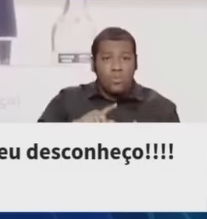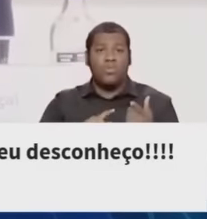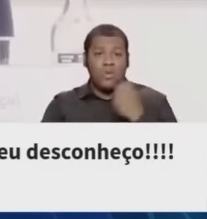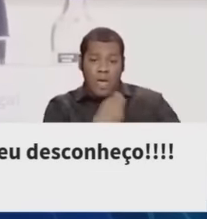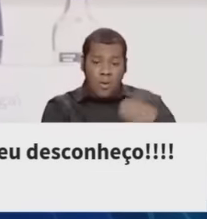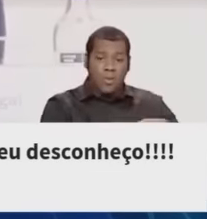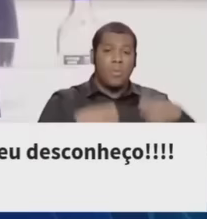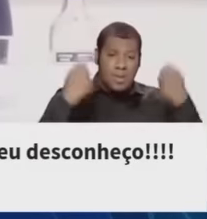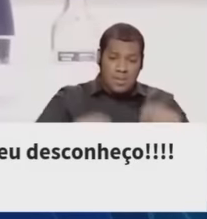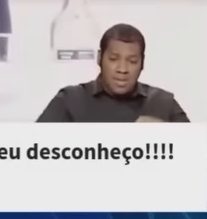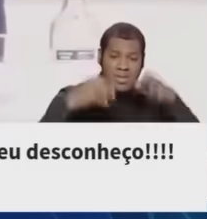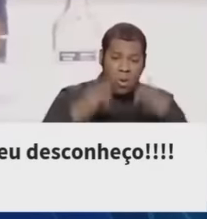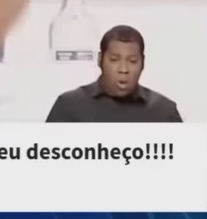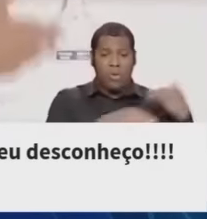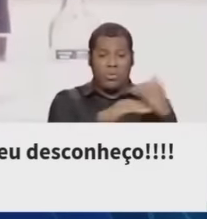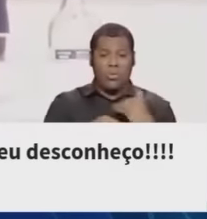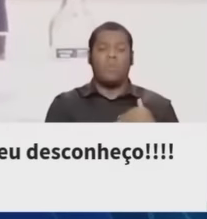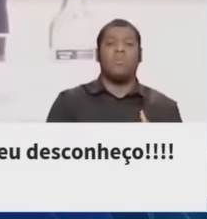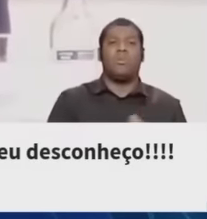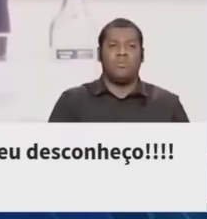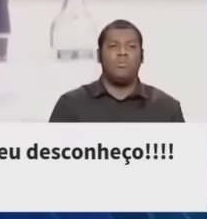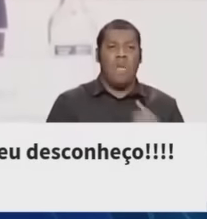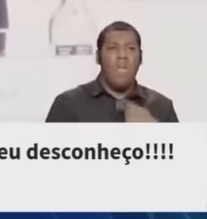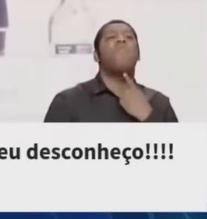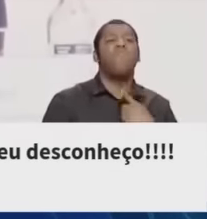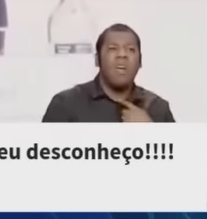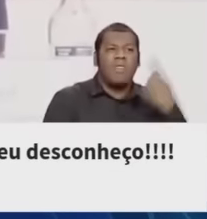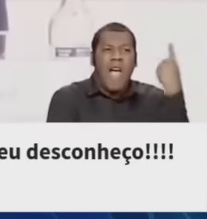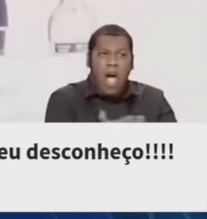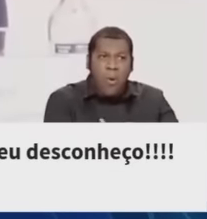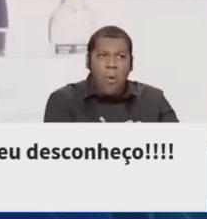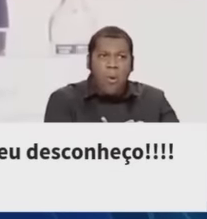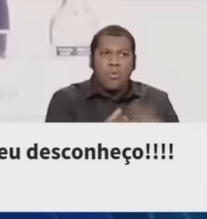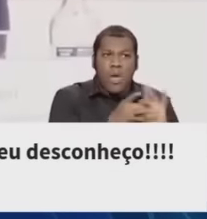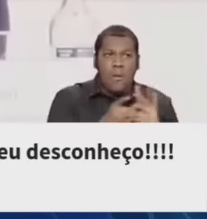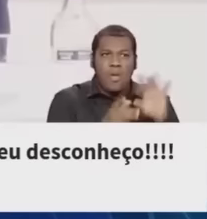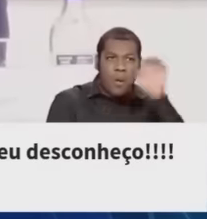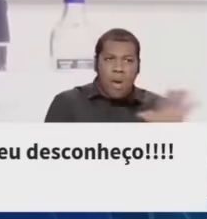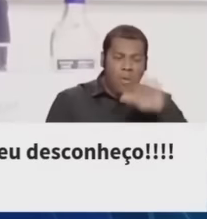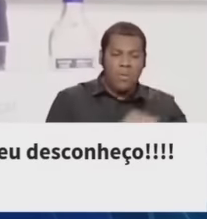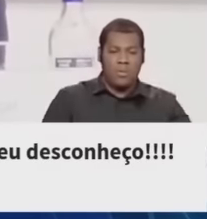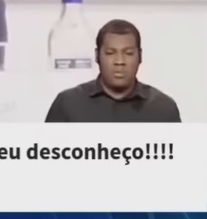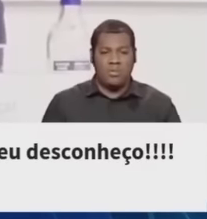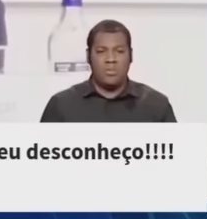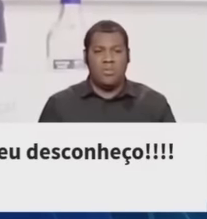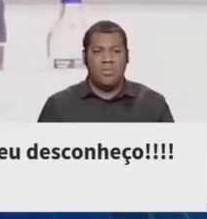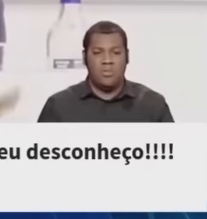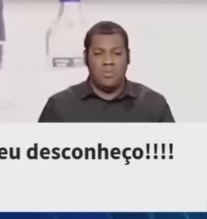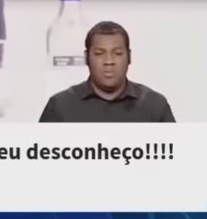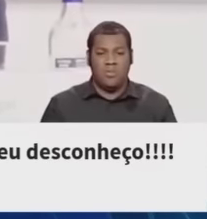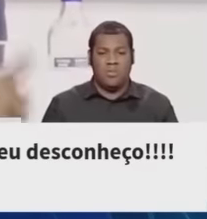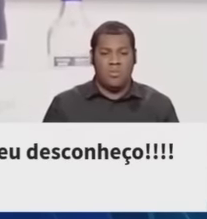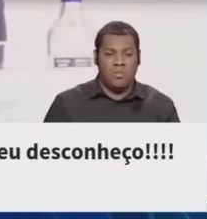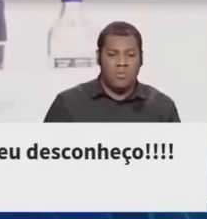ser mais justos. Eu estou doido para fazer um acordo com a União Europeia. Mas não é possível, a carta adicional que foi feita pela